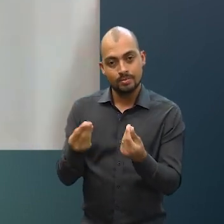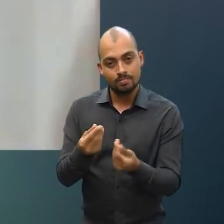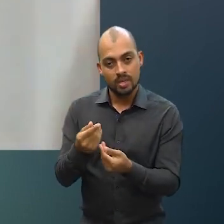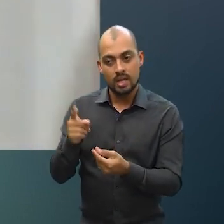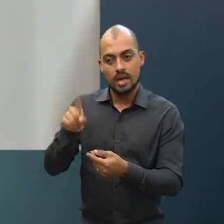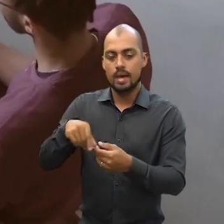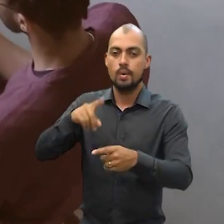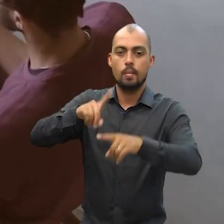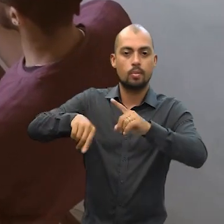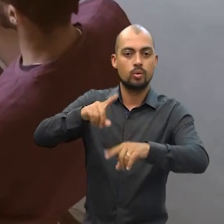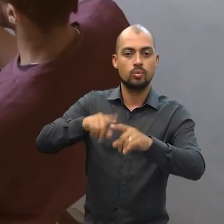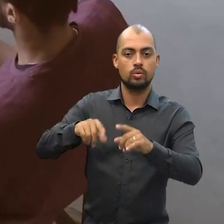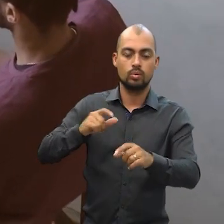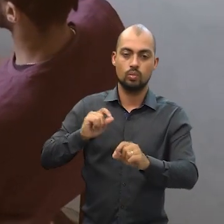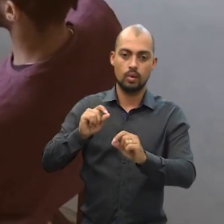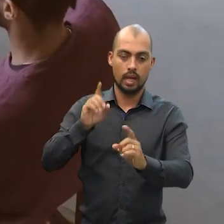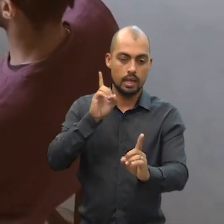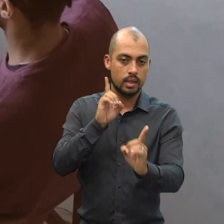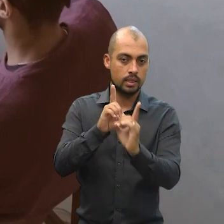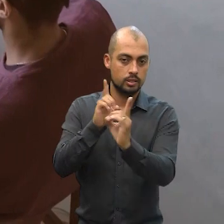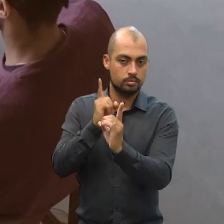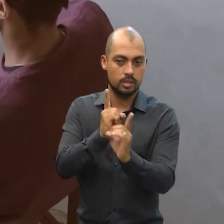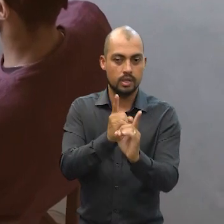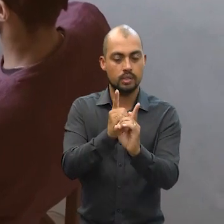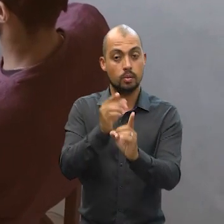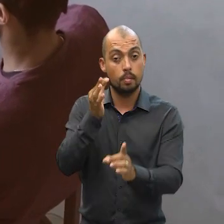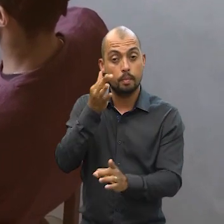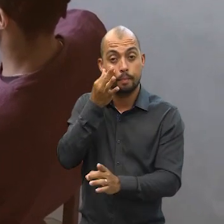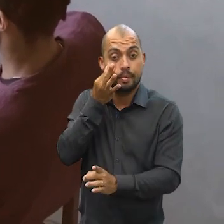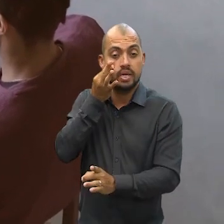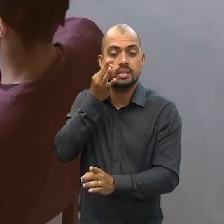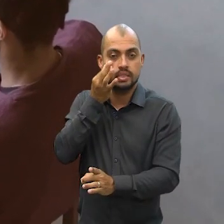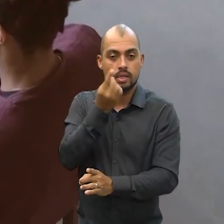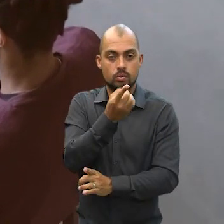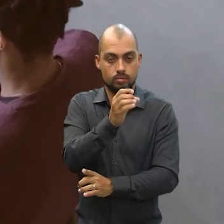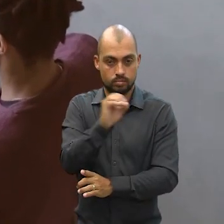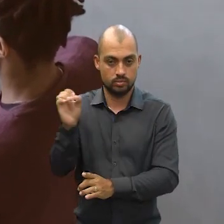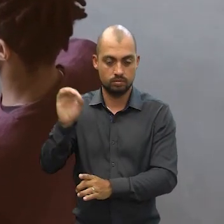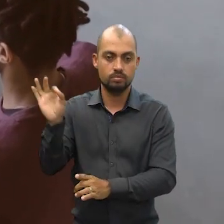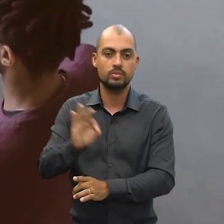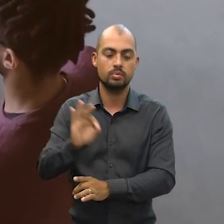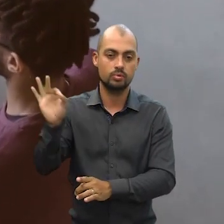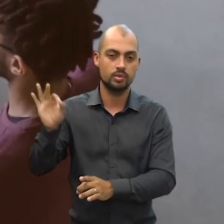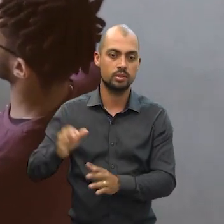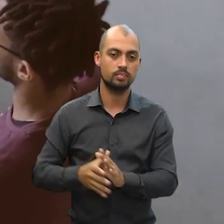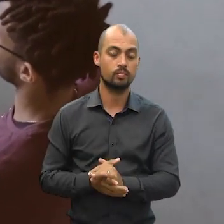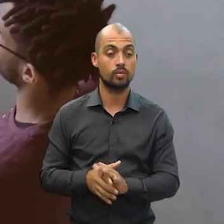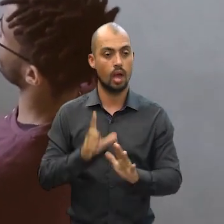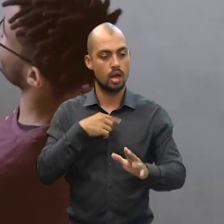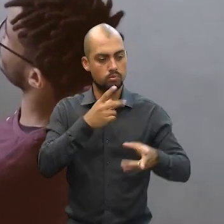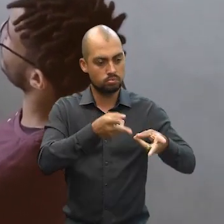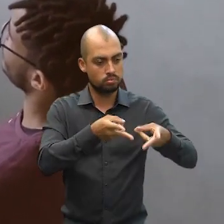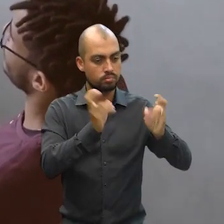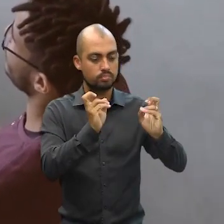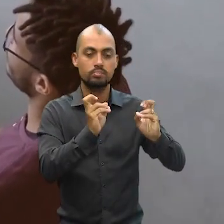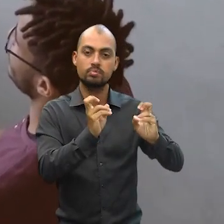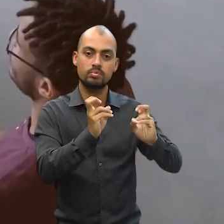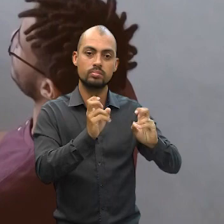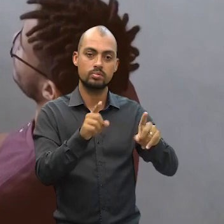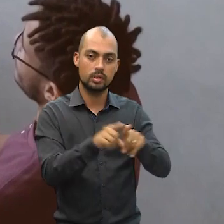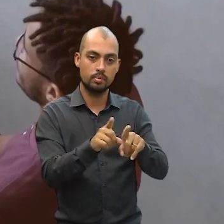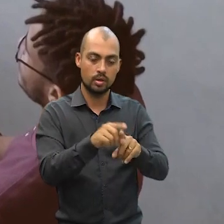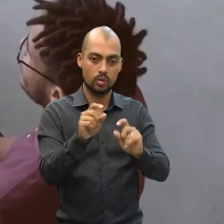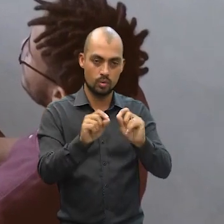um produto, um serviço de primeira necessidade e que eles tinham a necessidade de consumir, né? Então, o que a gente percebeu assim